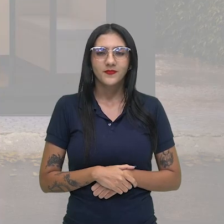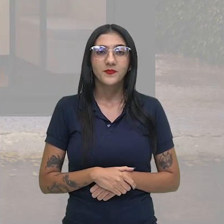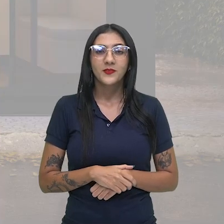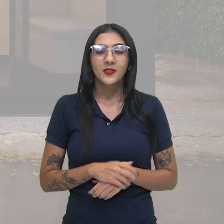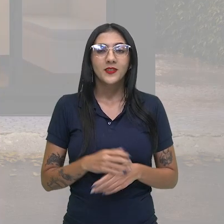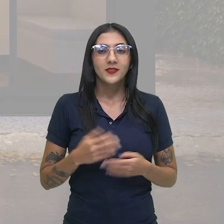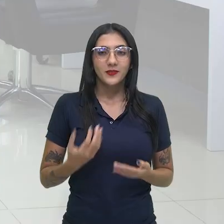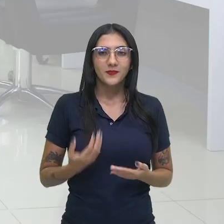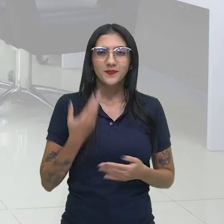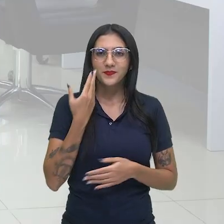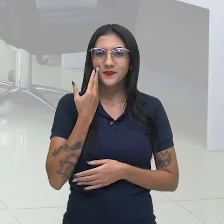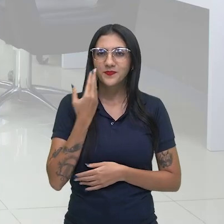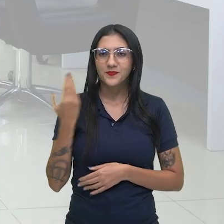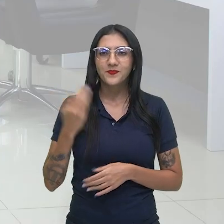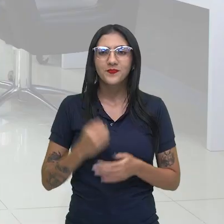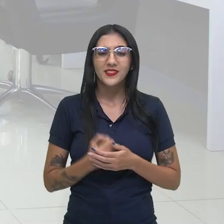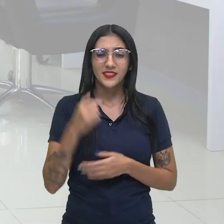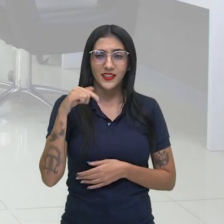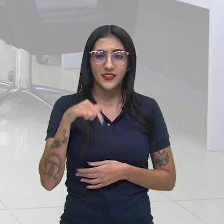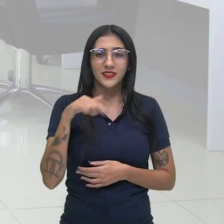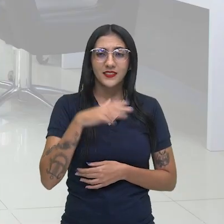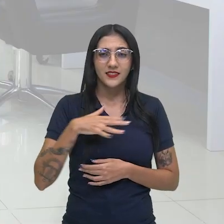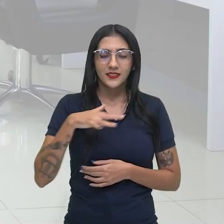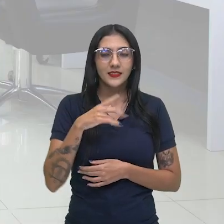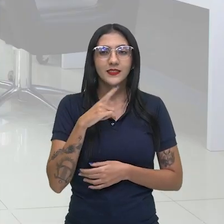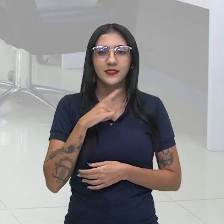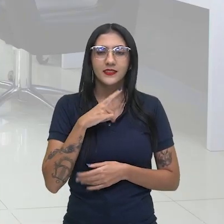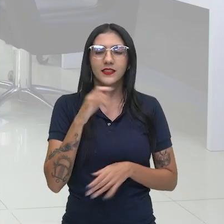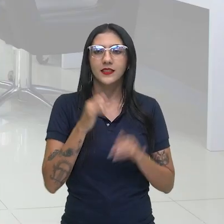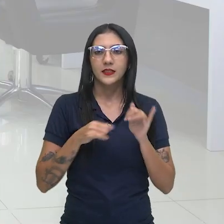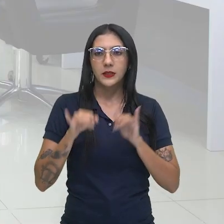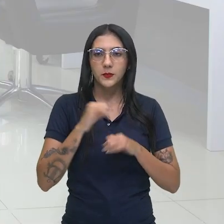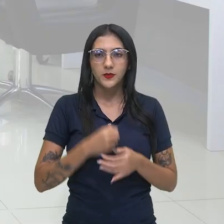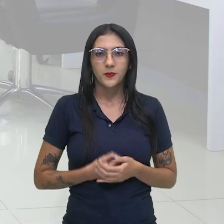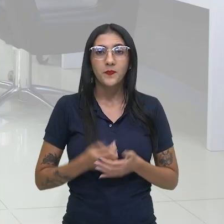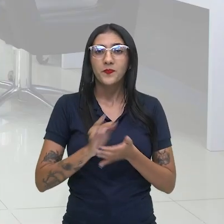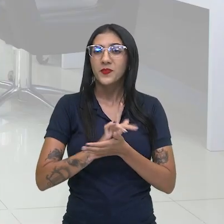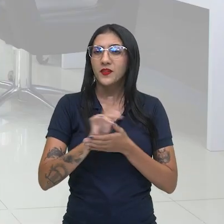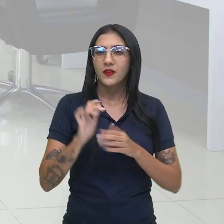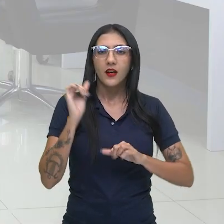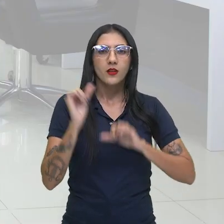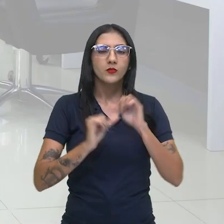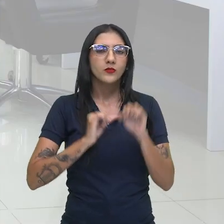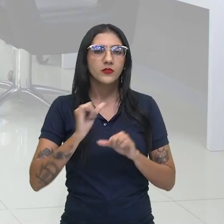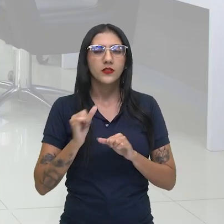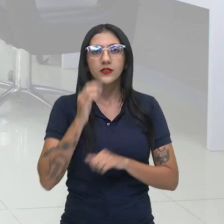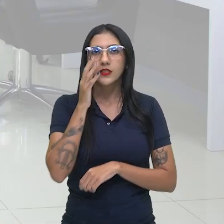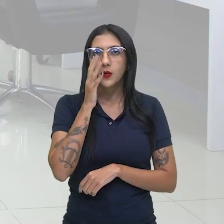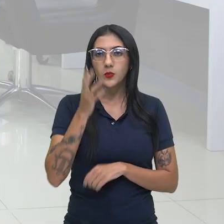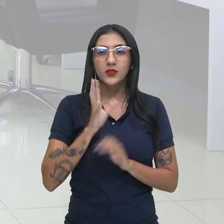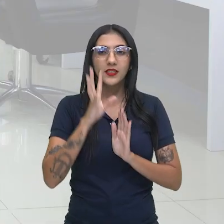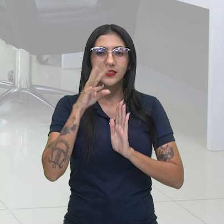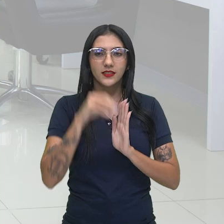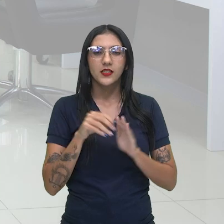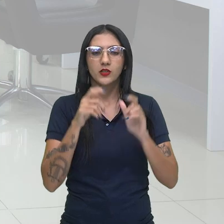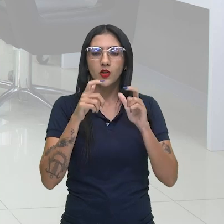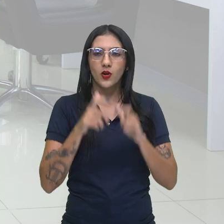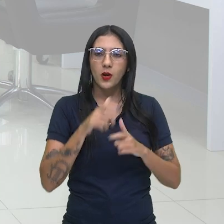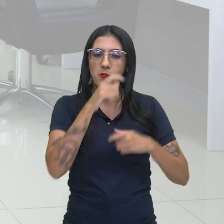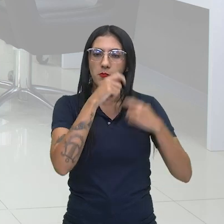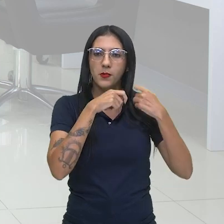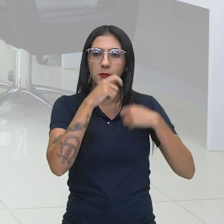Vem! E tem química. Muitas transformações ocorrem dentro de um salão